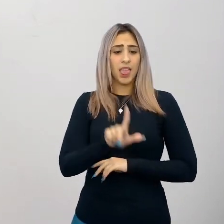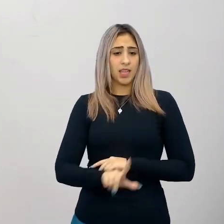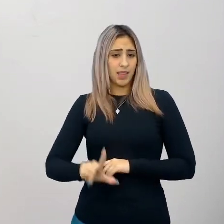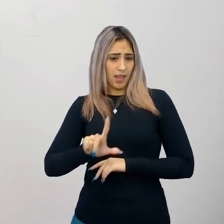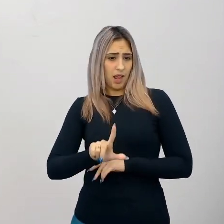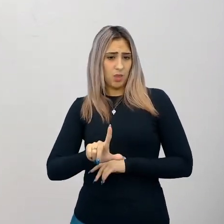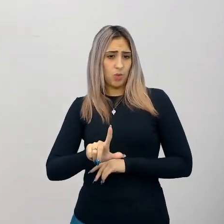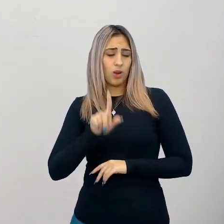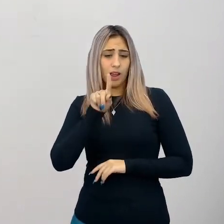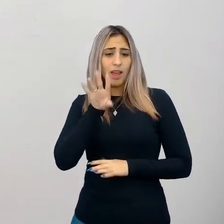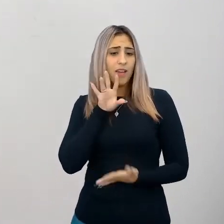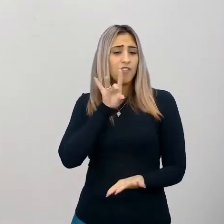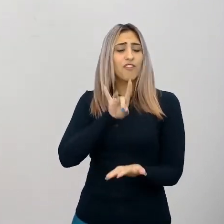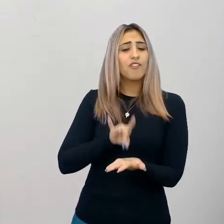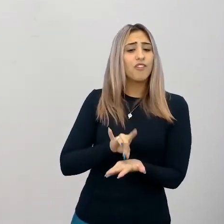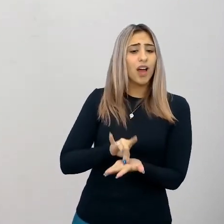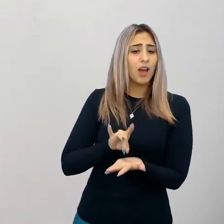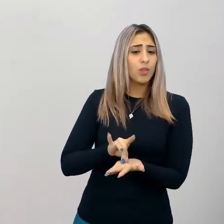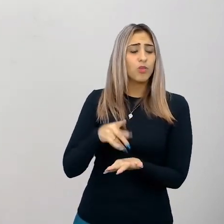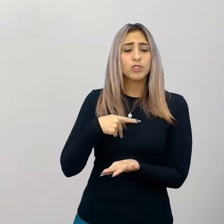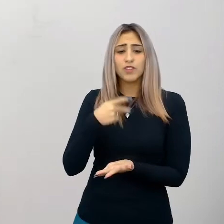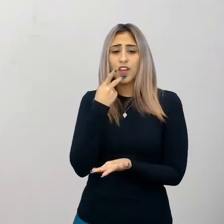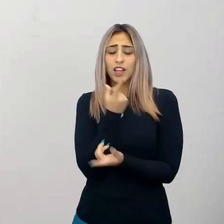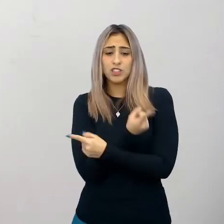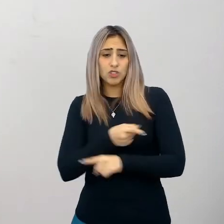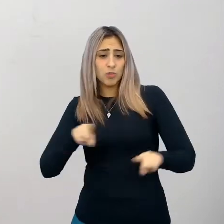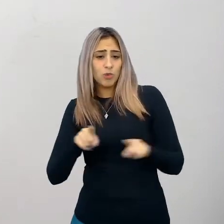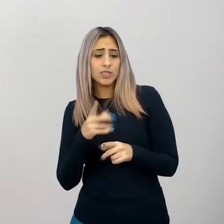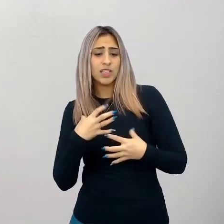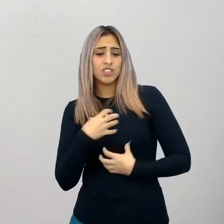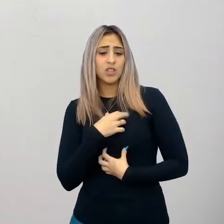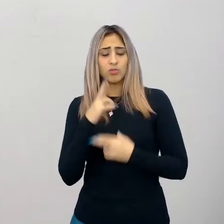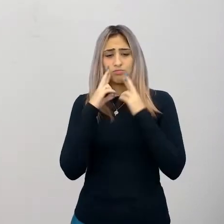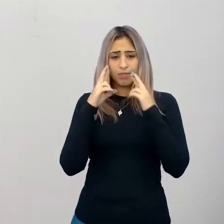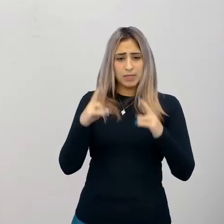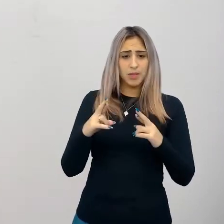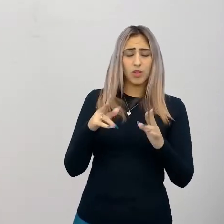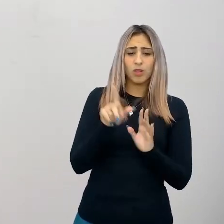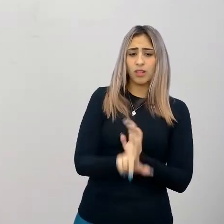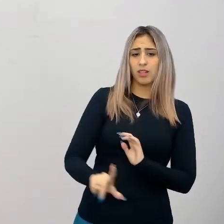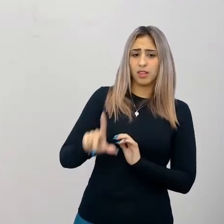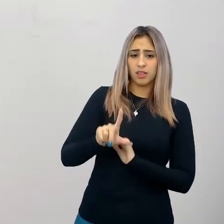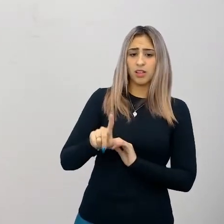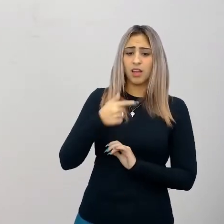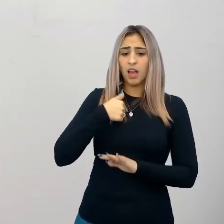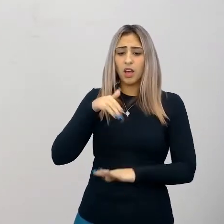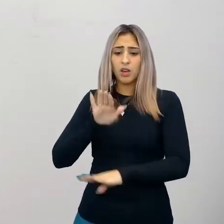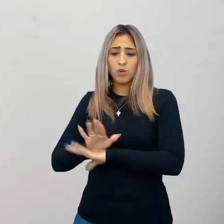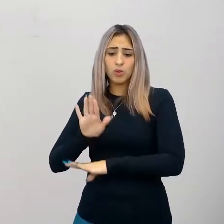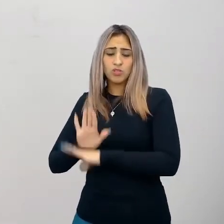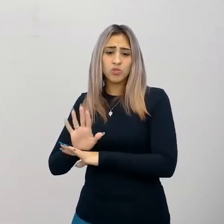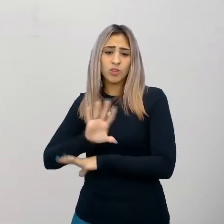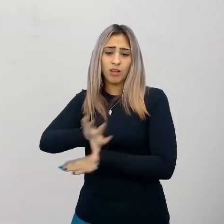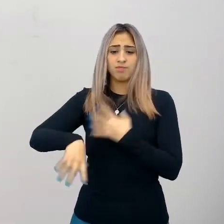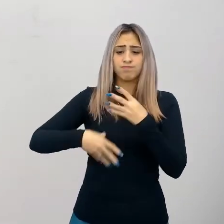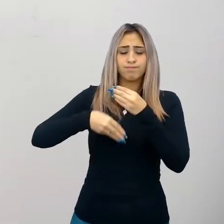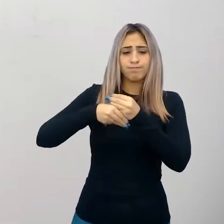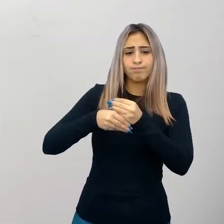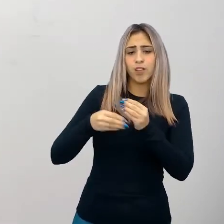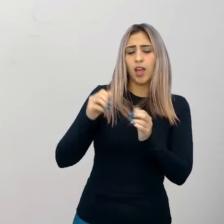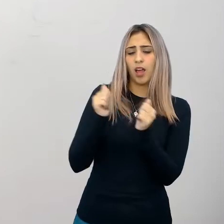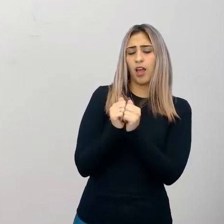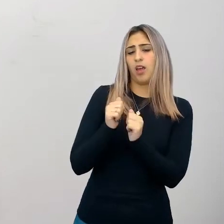literatura é fato, quando a gente fala de muitos livros literários, olha, os livros, eles ajudaram a compor a